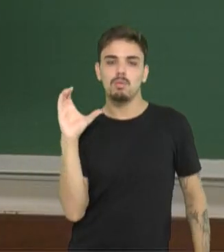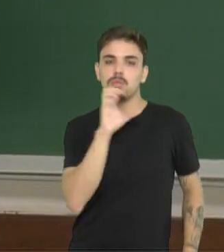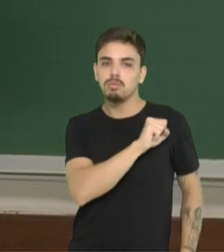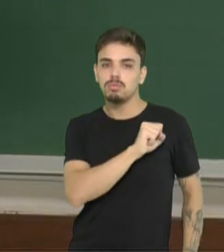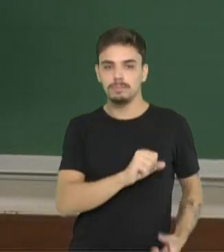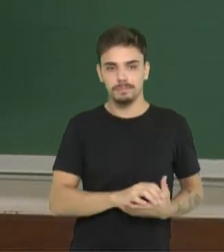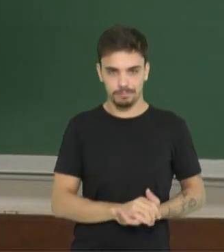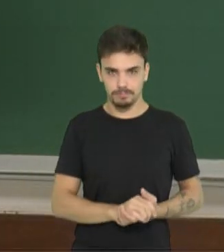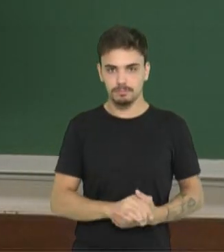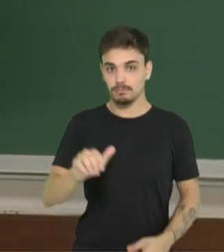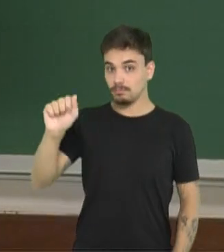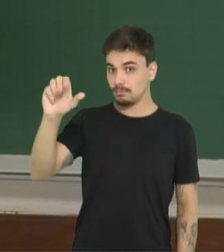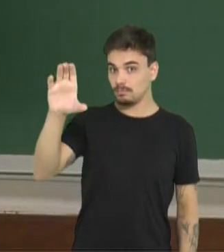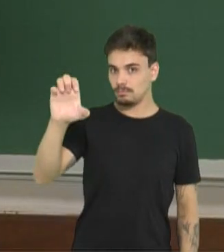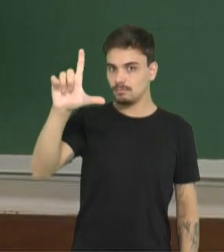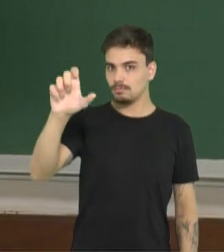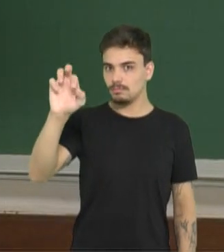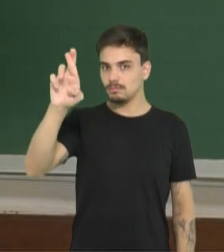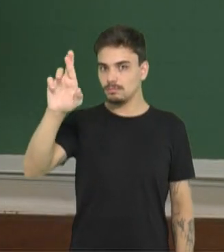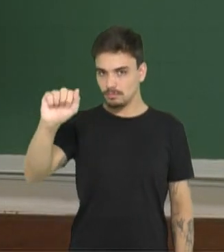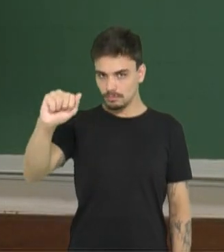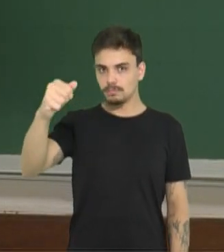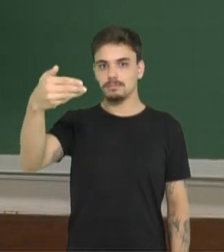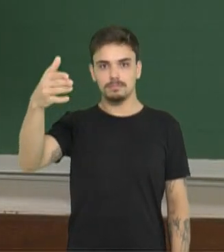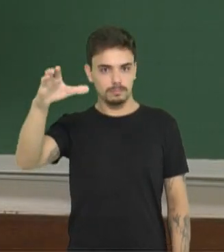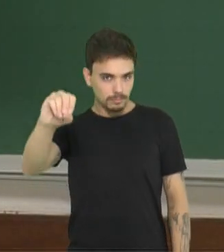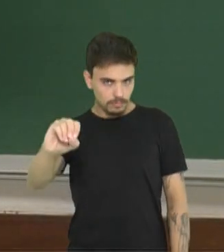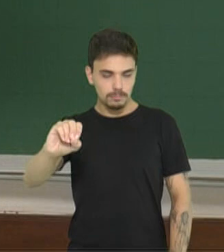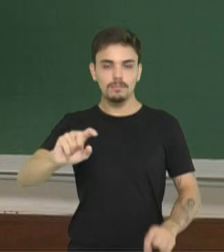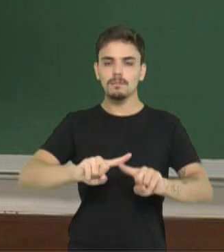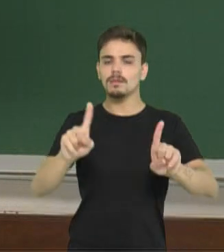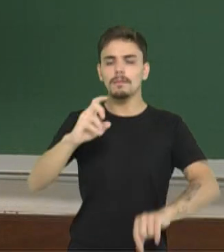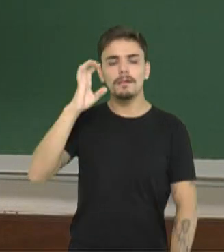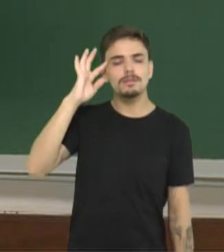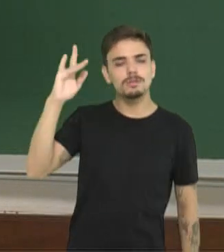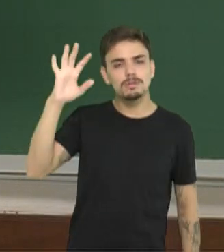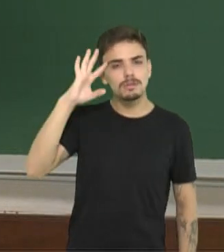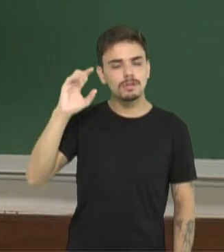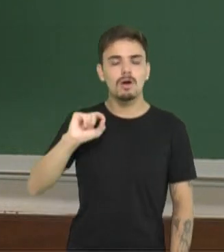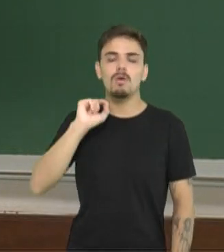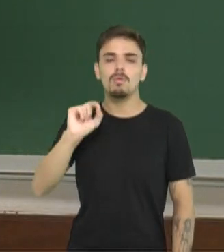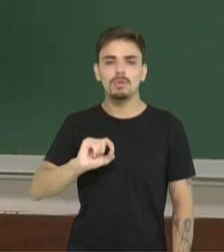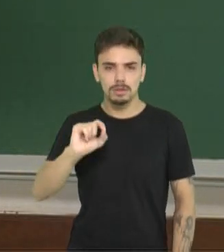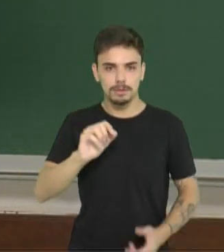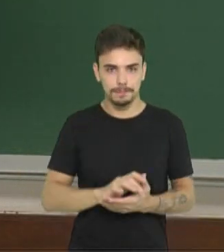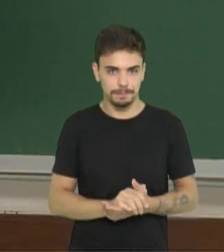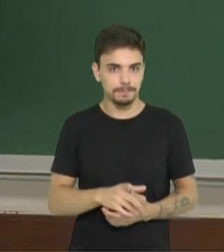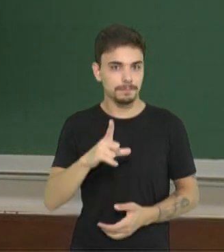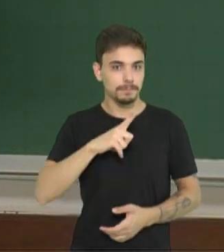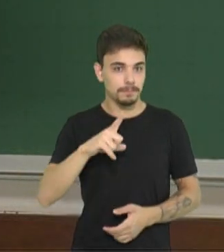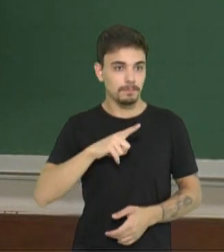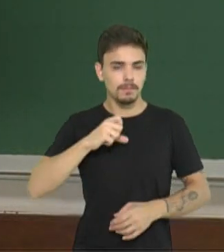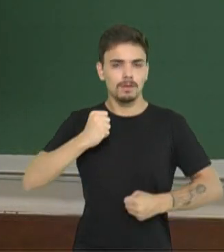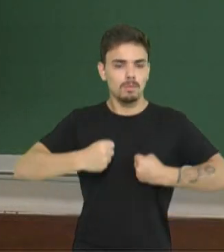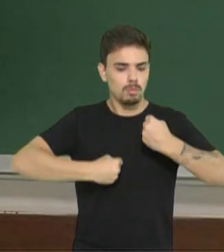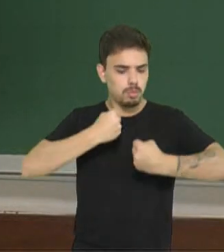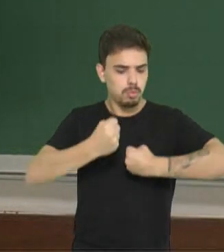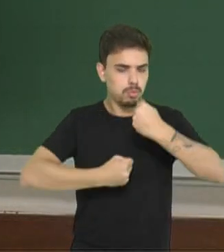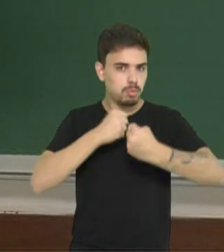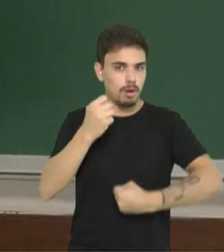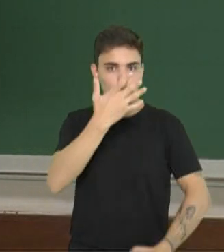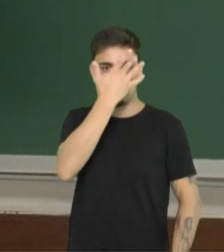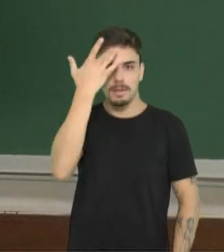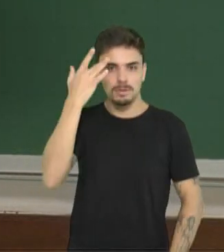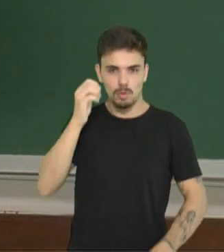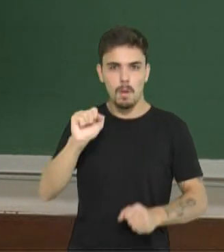tá? Imagine então a seguinte situação para a gente começar essa aula. Uma maratona. Uma maratona,